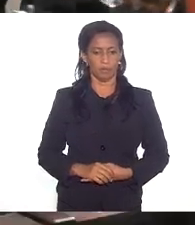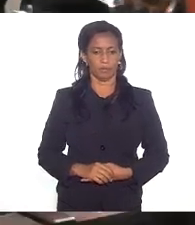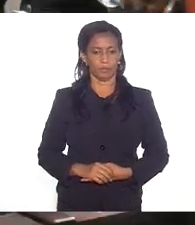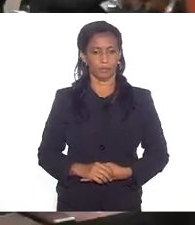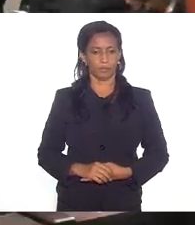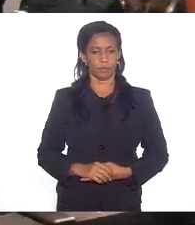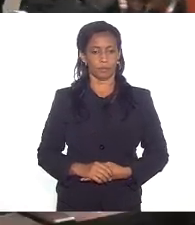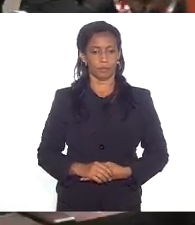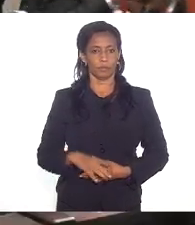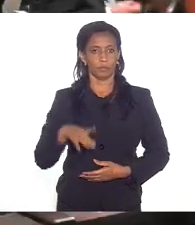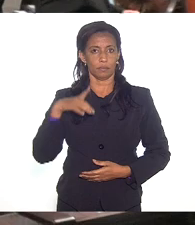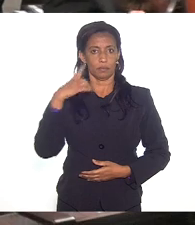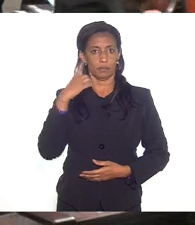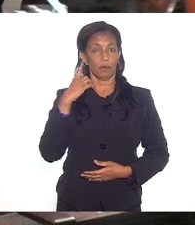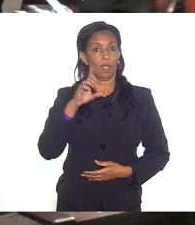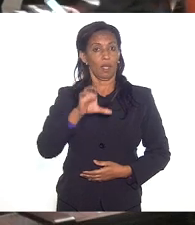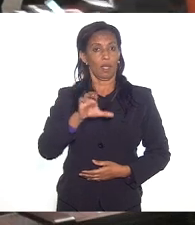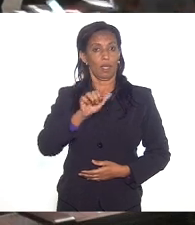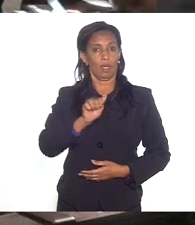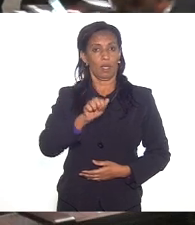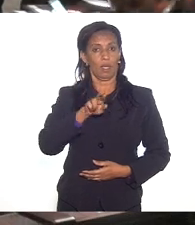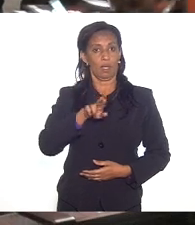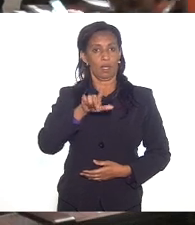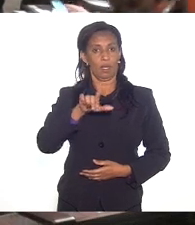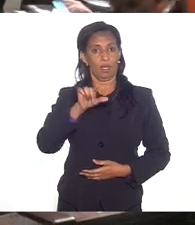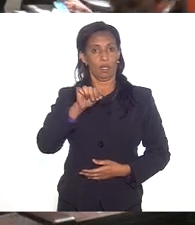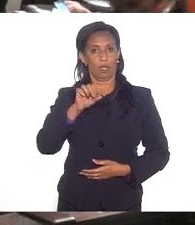o deputado Carlos Bassan